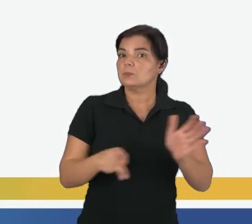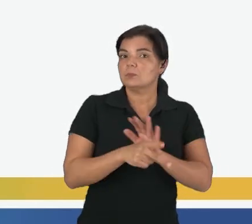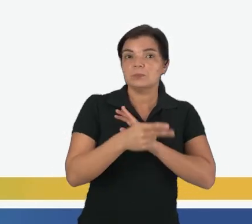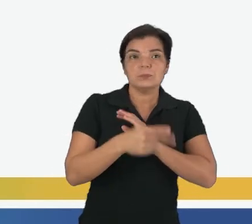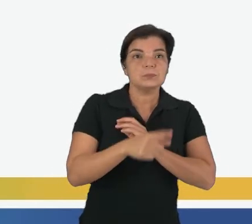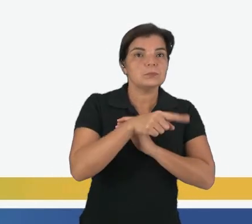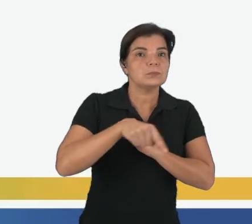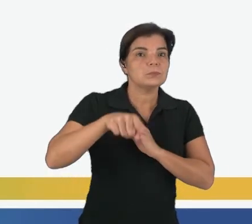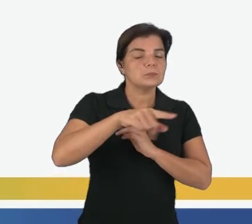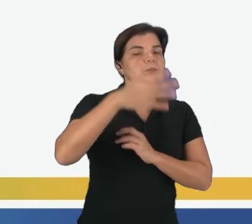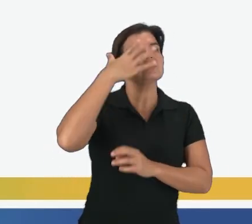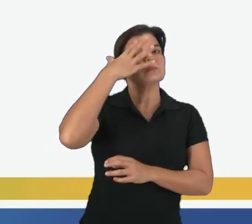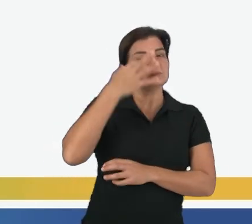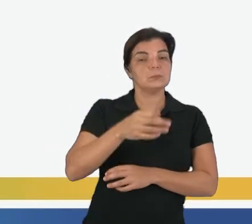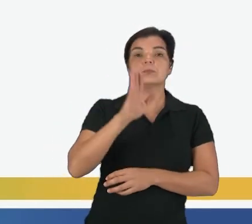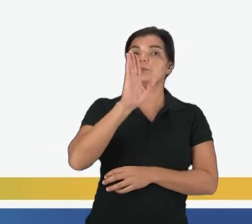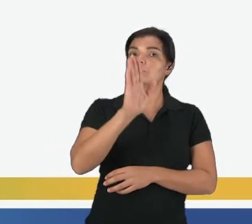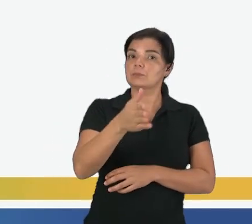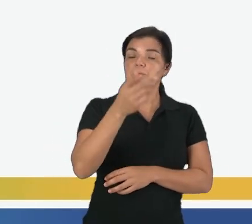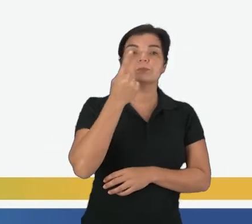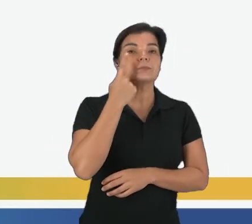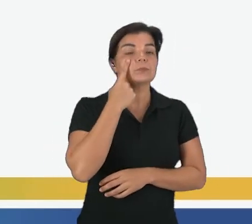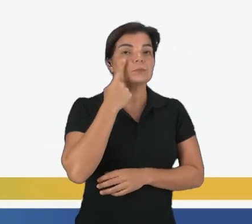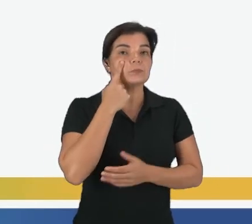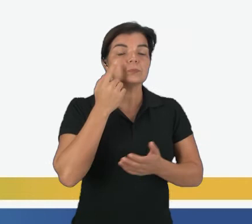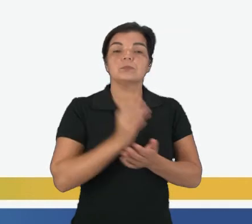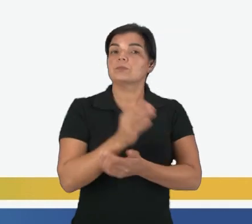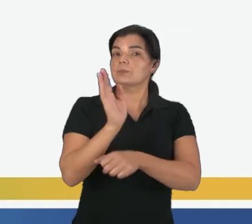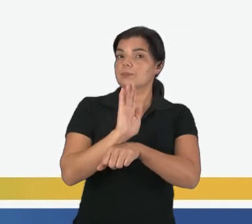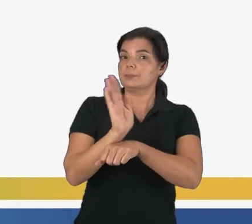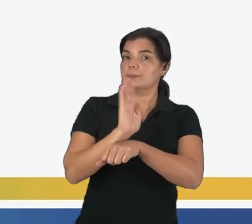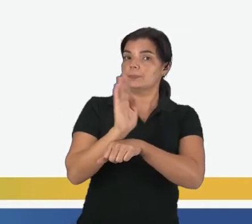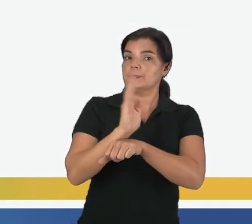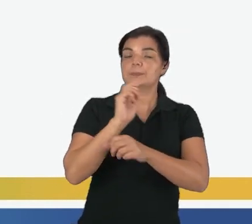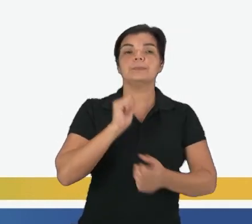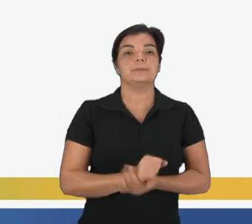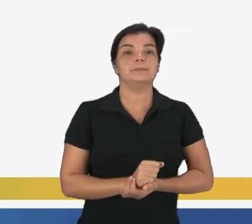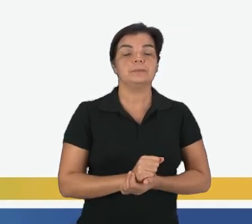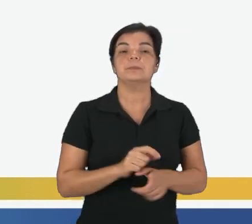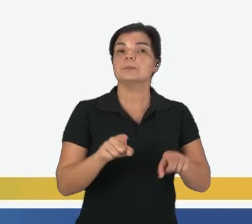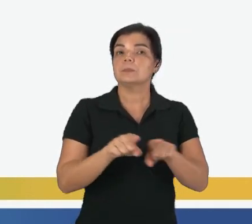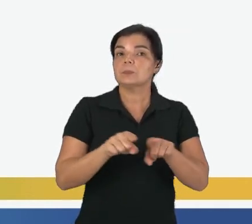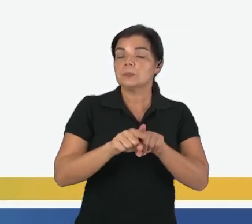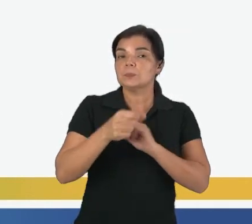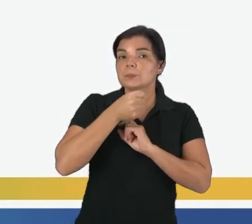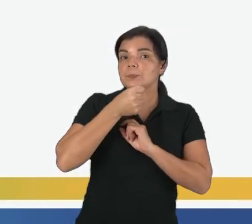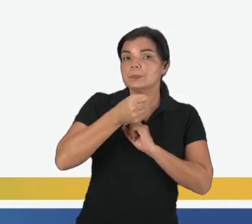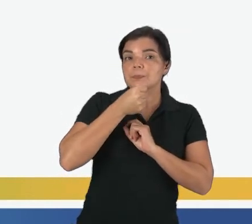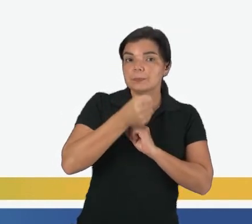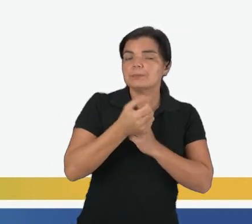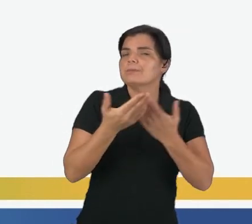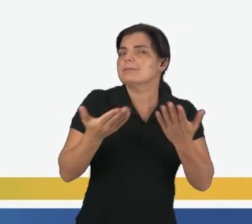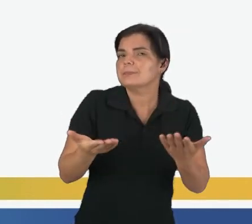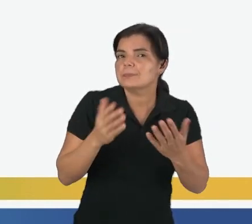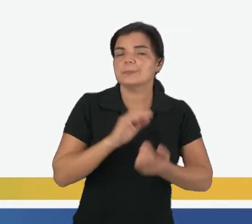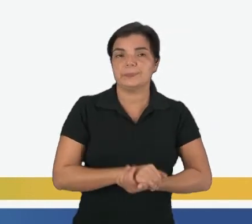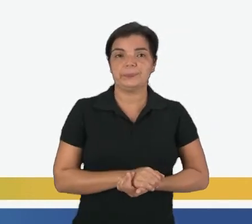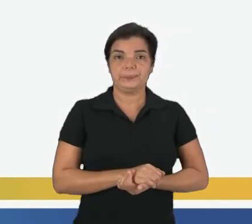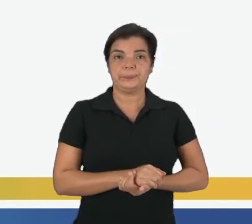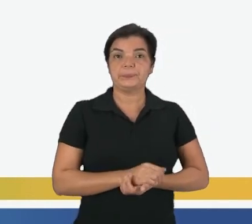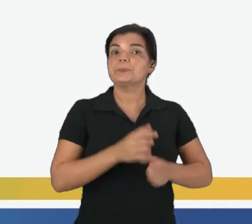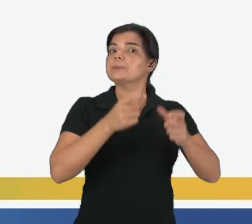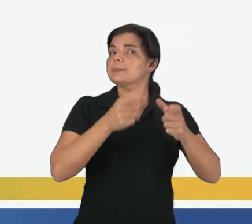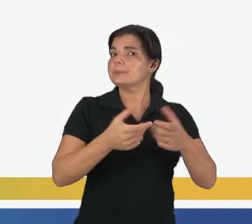região, mas você certamente já viu em algum filme, em algum documentário. E aí, que